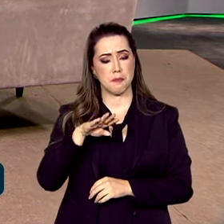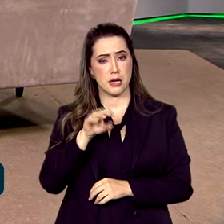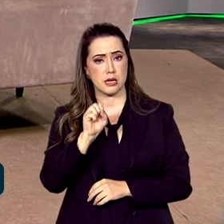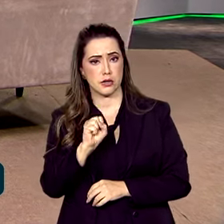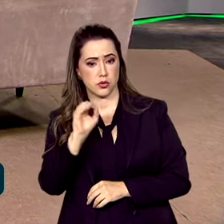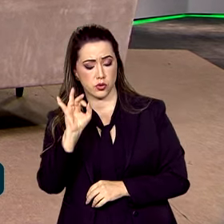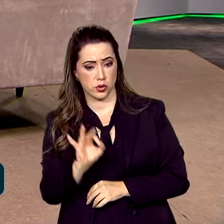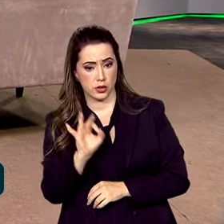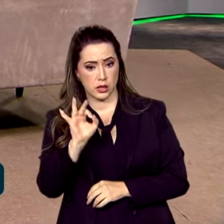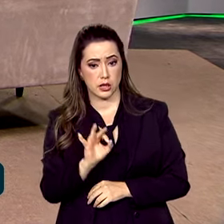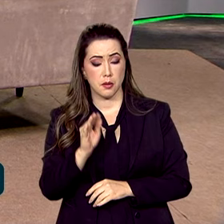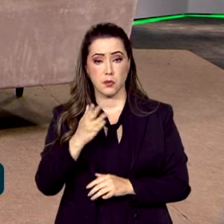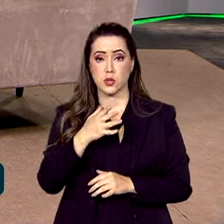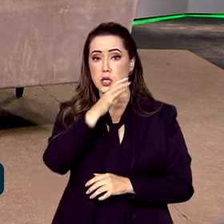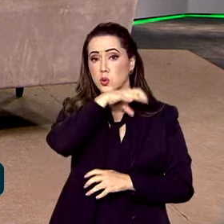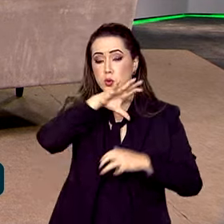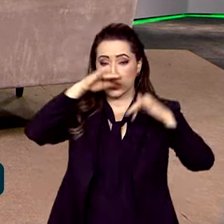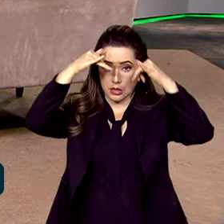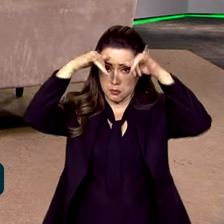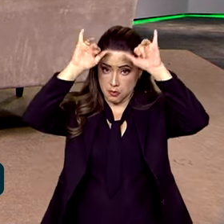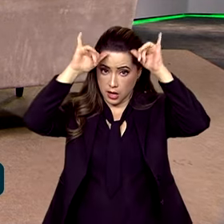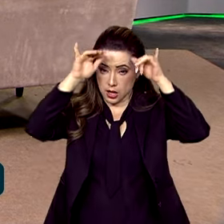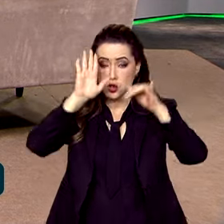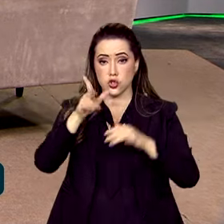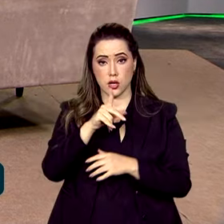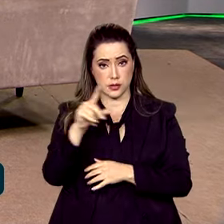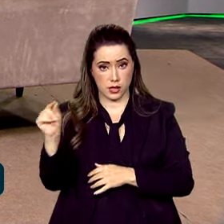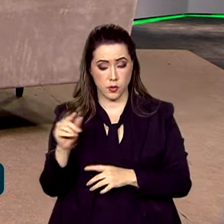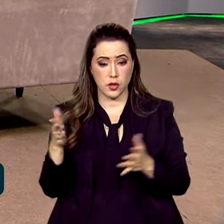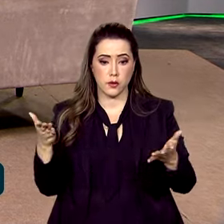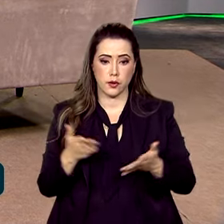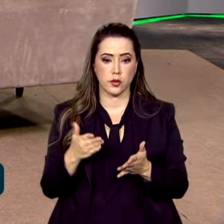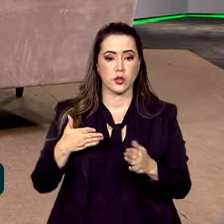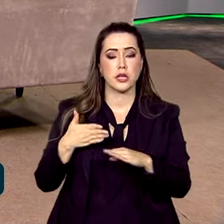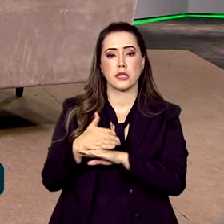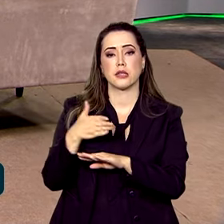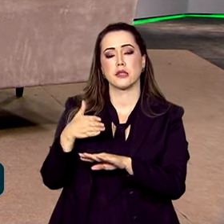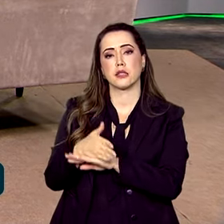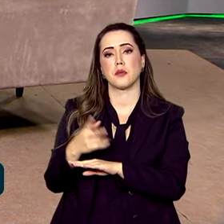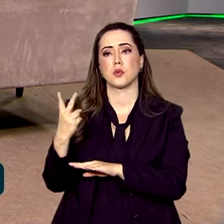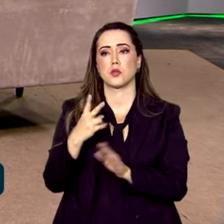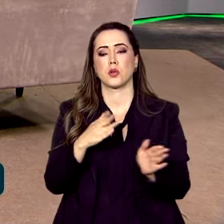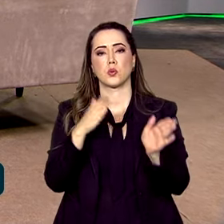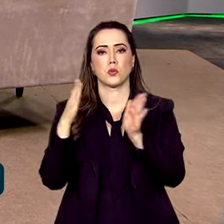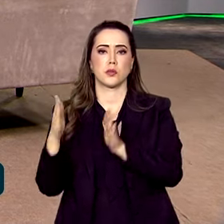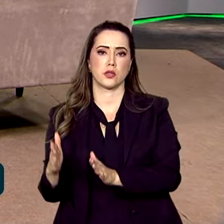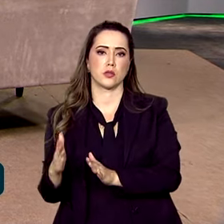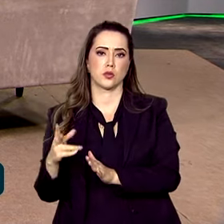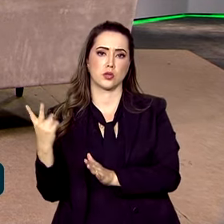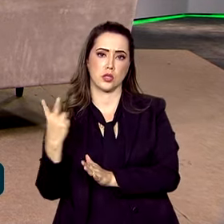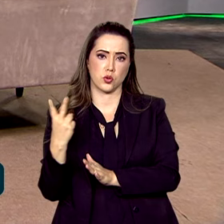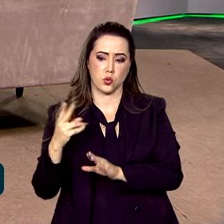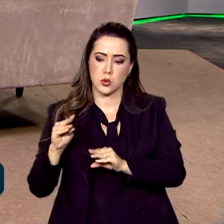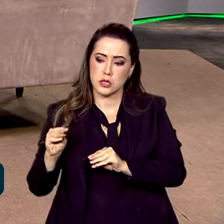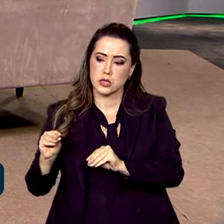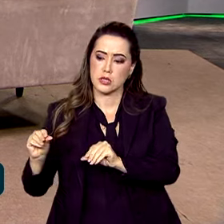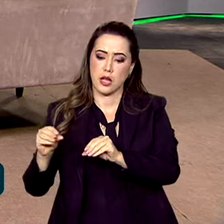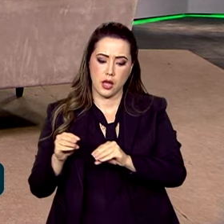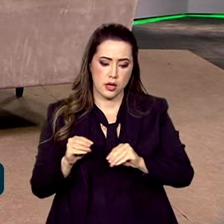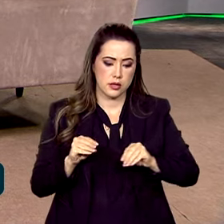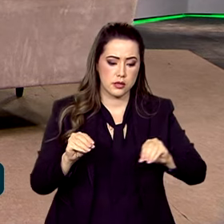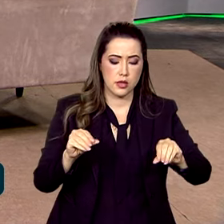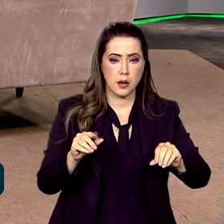80% do gado já saiu da terra indígena, e agora entramos então na segunda fase, nas duas terras, para que